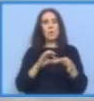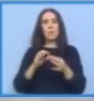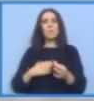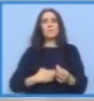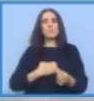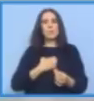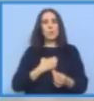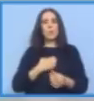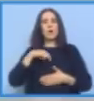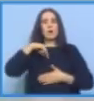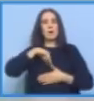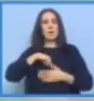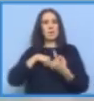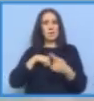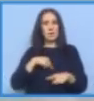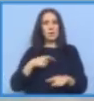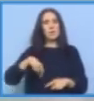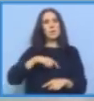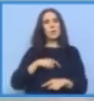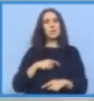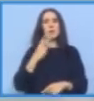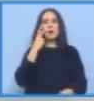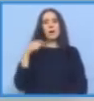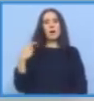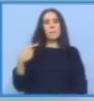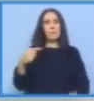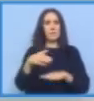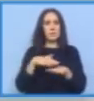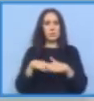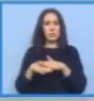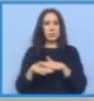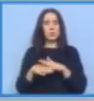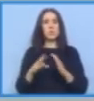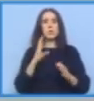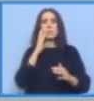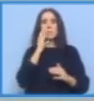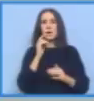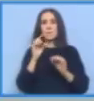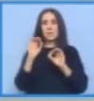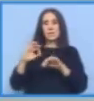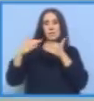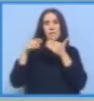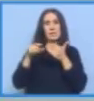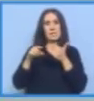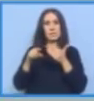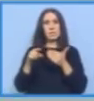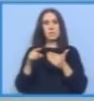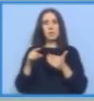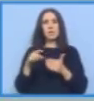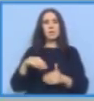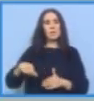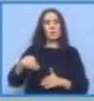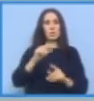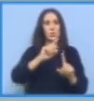sentido, significado àquilo que nós vamos fazendo no dia-a-dia. E penso que esta iniciativa que é feita em